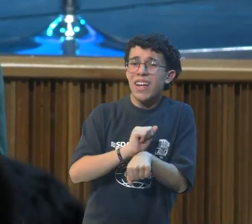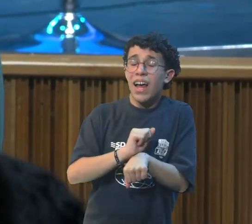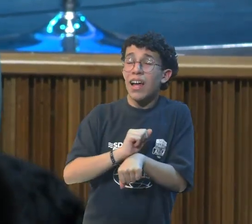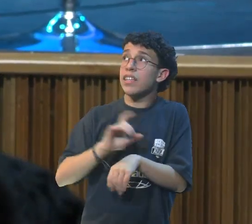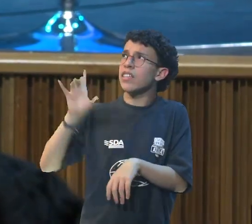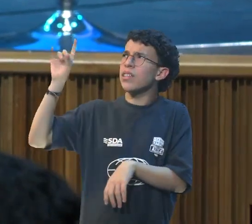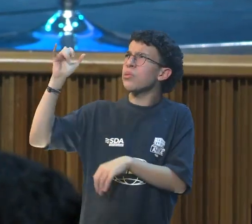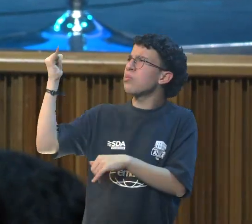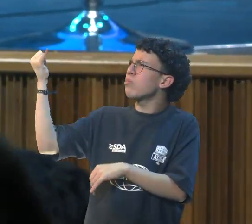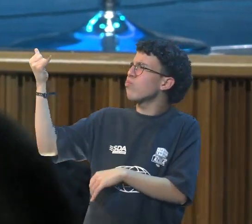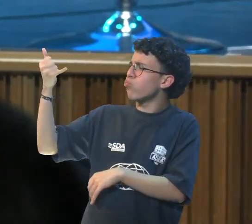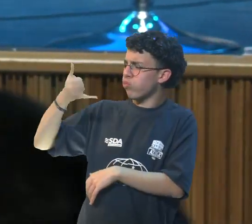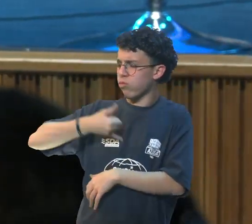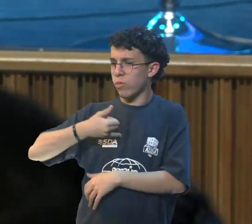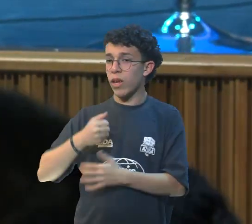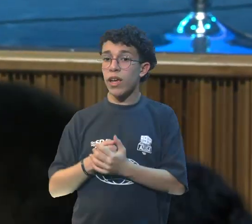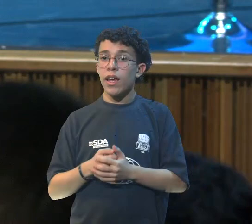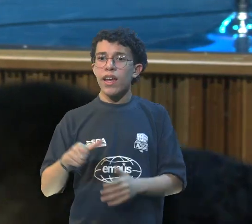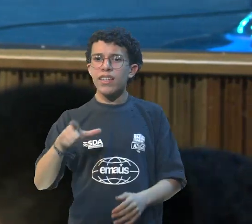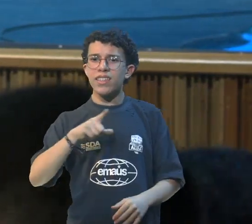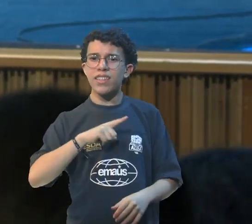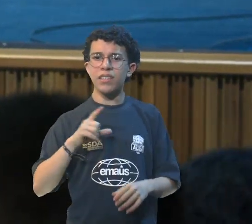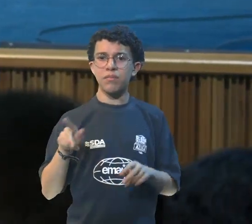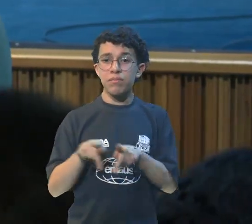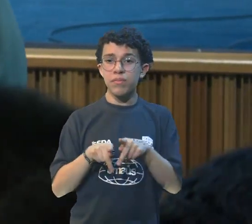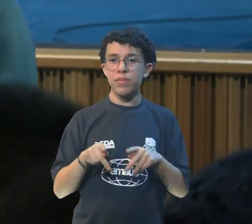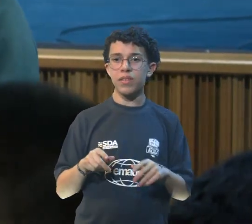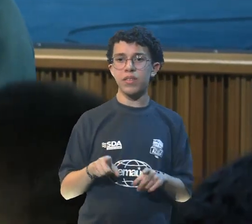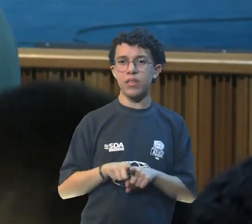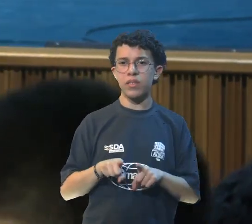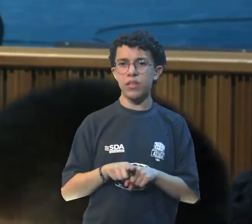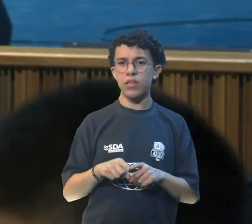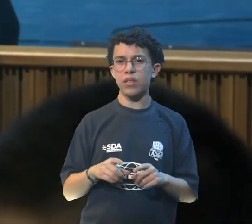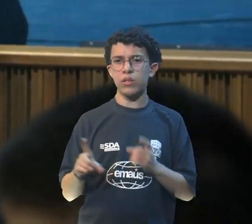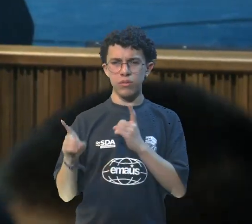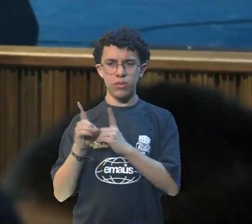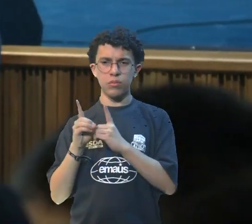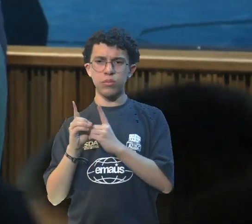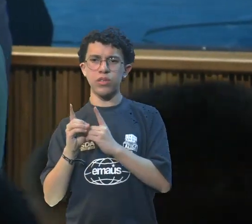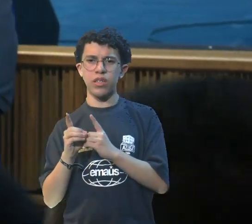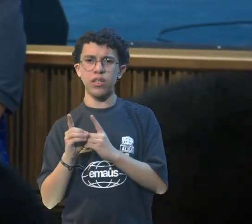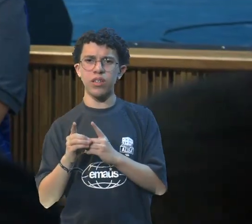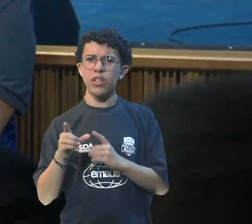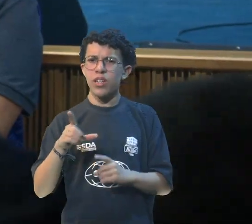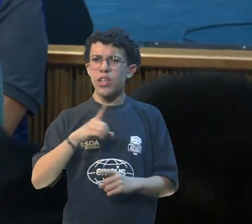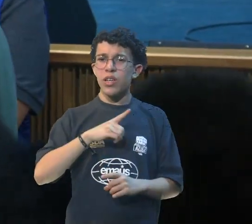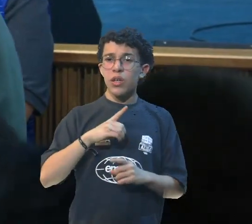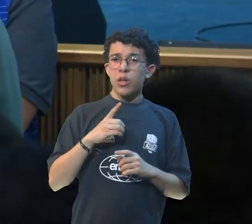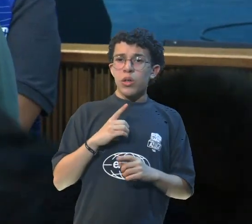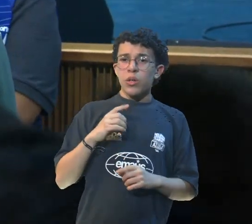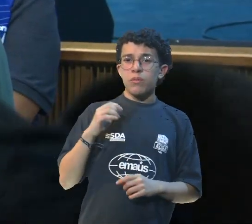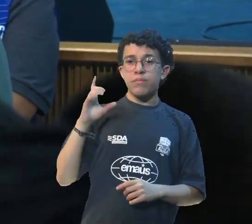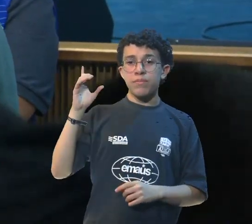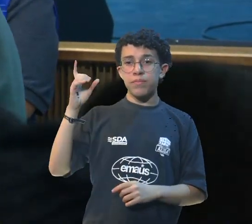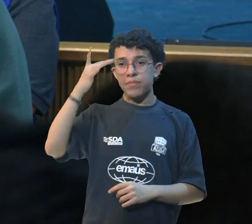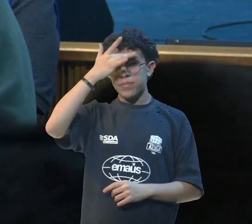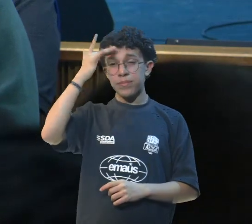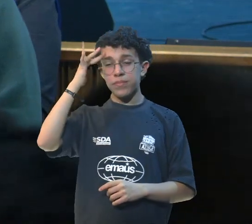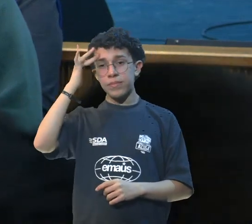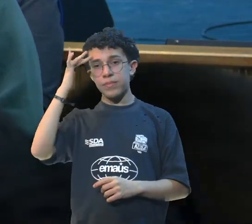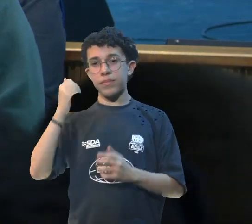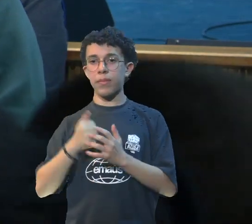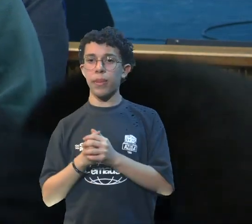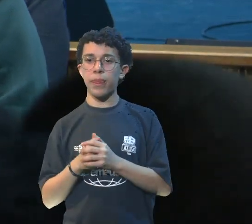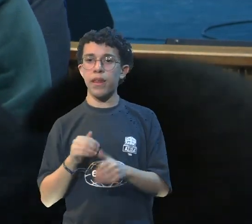Jesus. E a gente tem o discipulado, que é 1 a 1. É uma pessoa falando só com você, vendo a tua vida e te ajudando a andar com Deus.